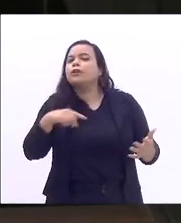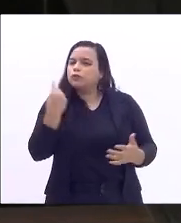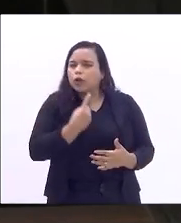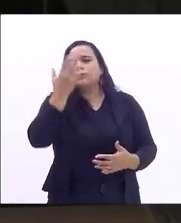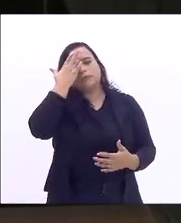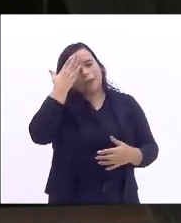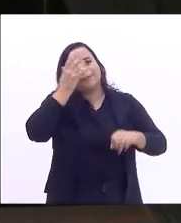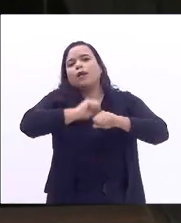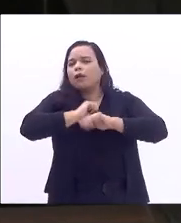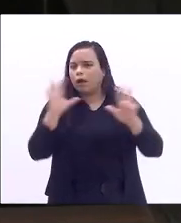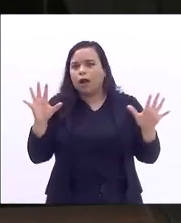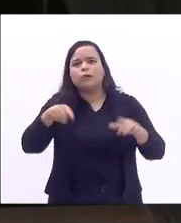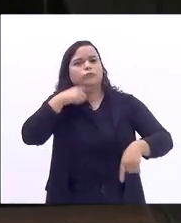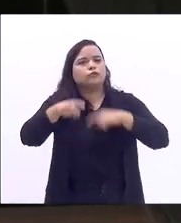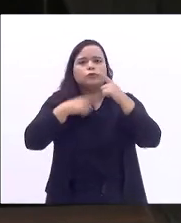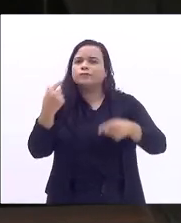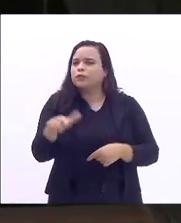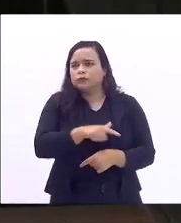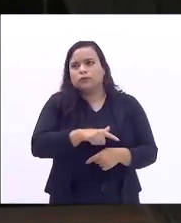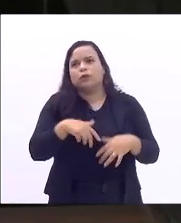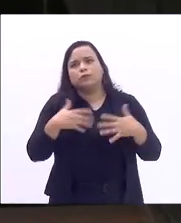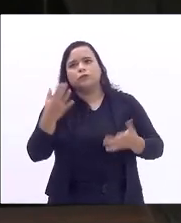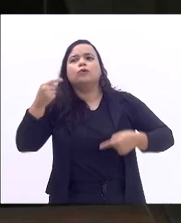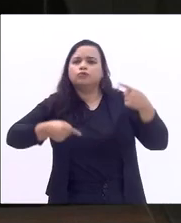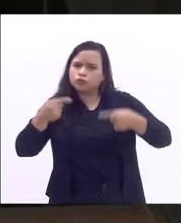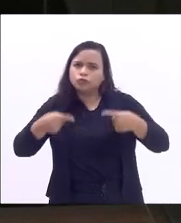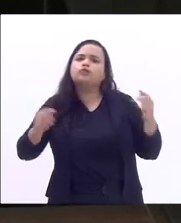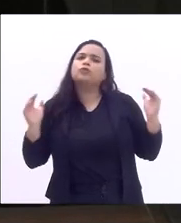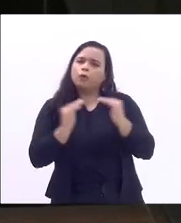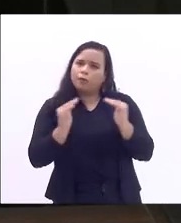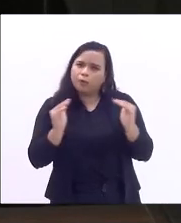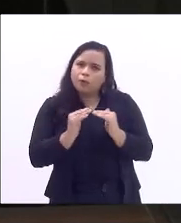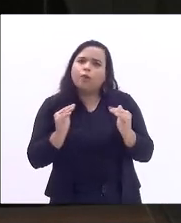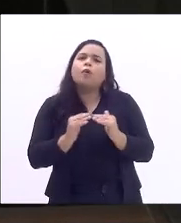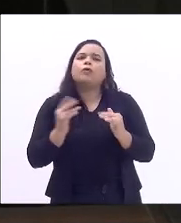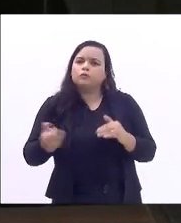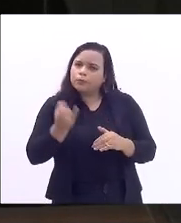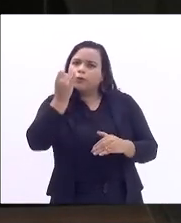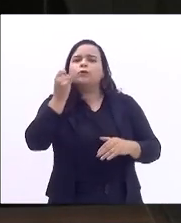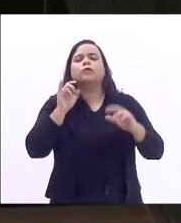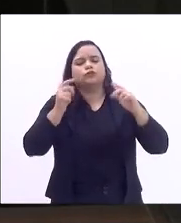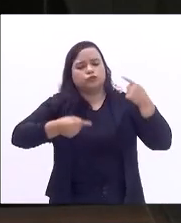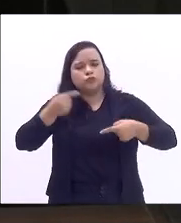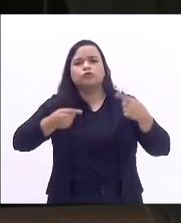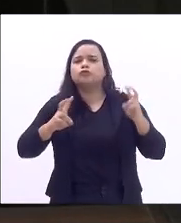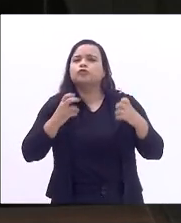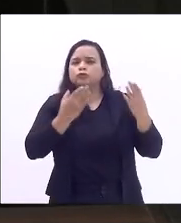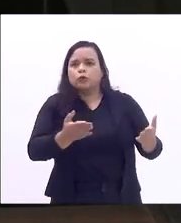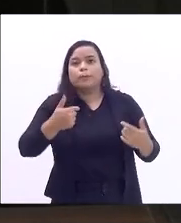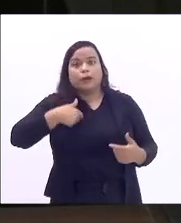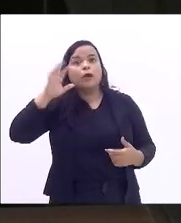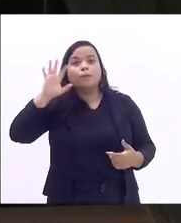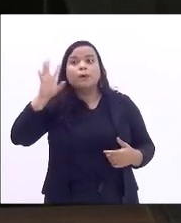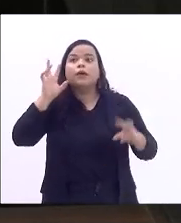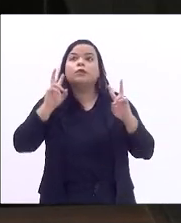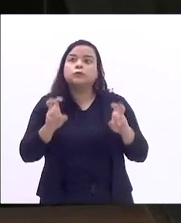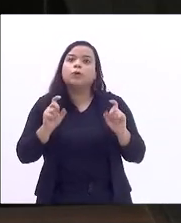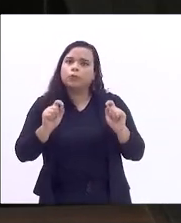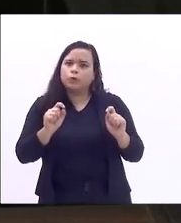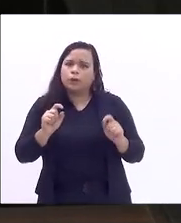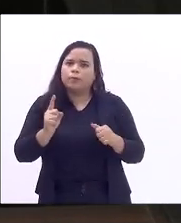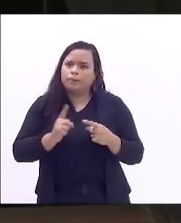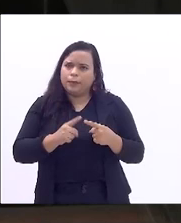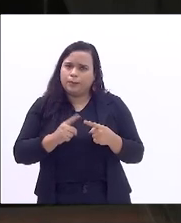dúvida diz então discutir esse tema eu concordo ser de extrema relevância as minhas ponderações é que